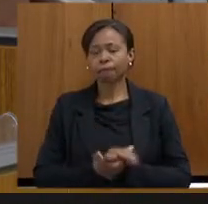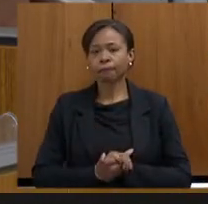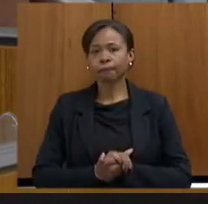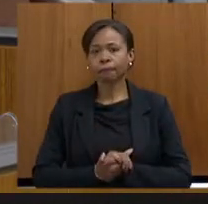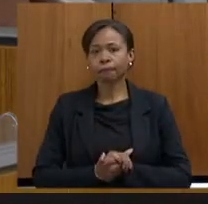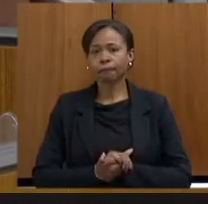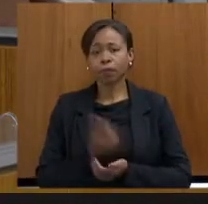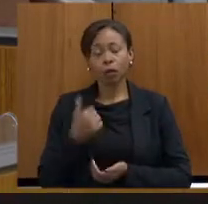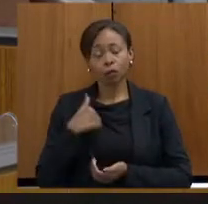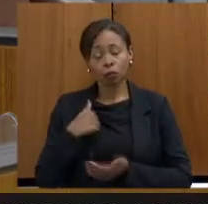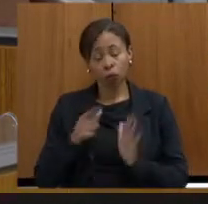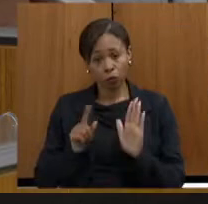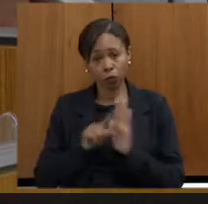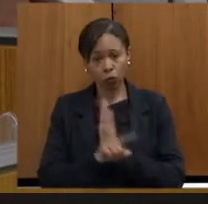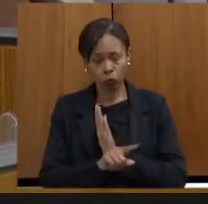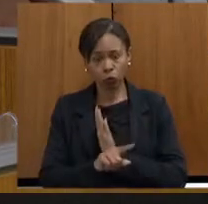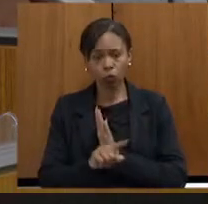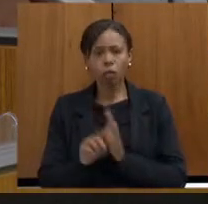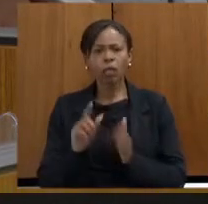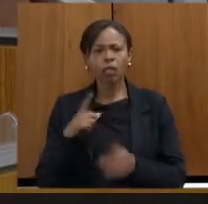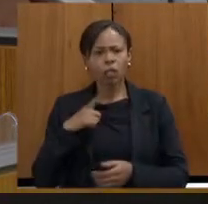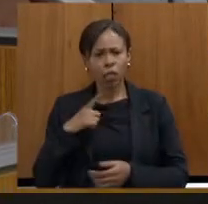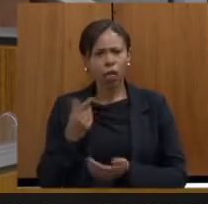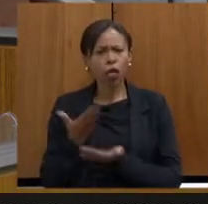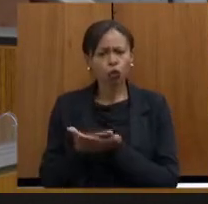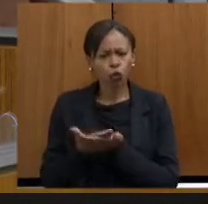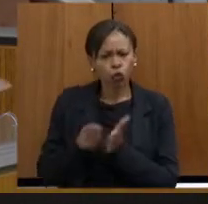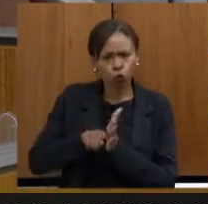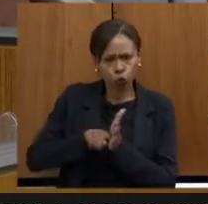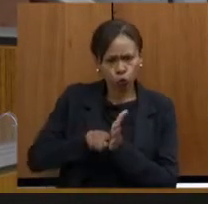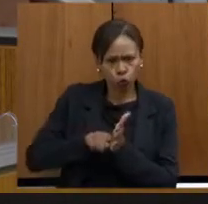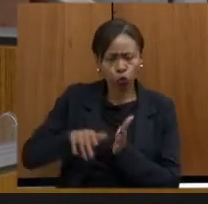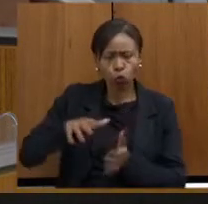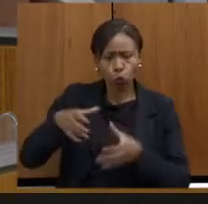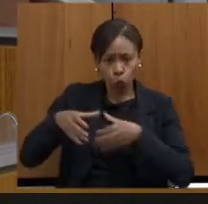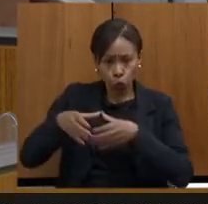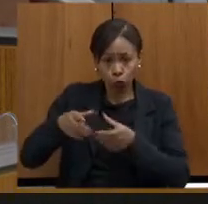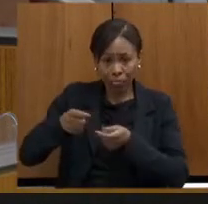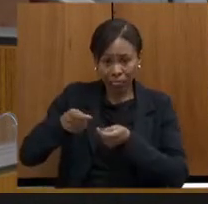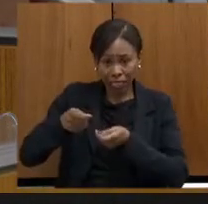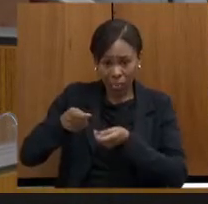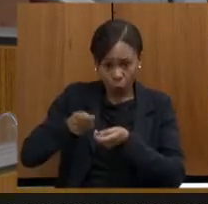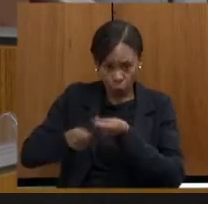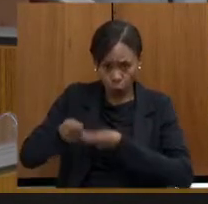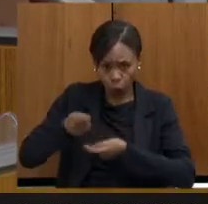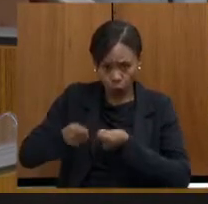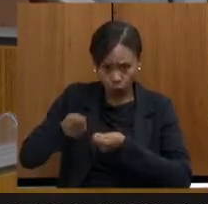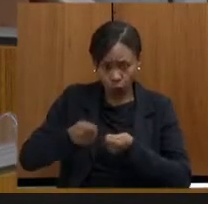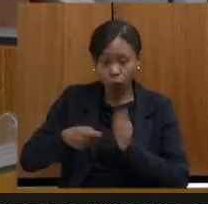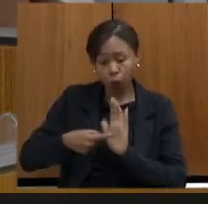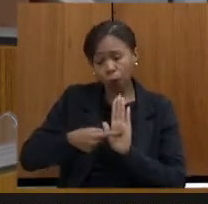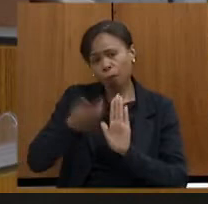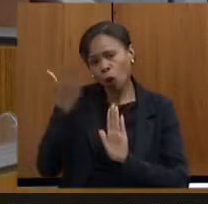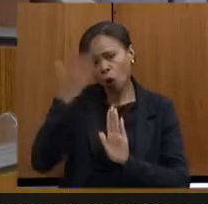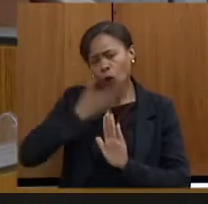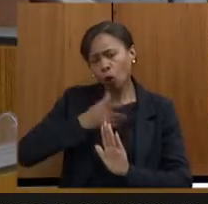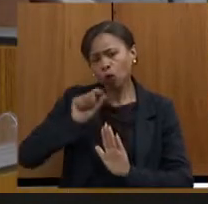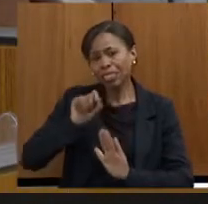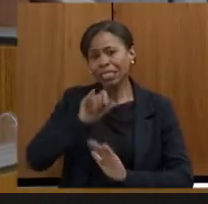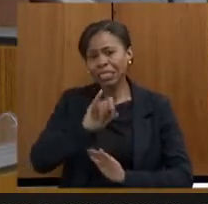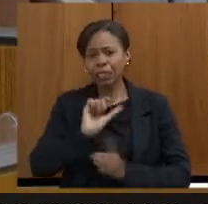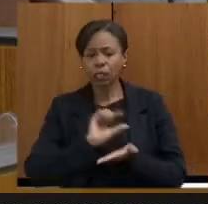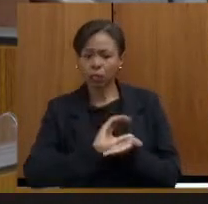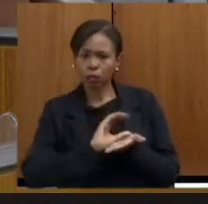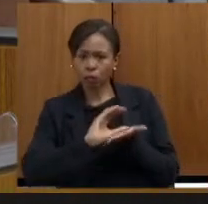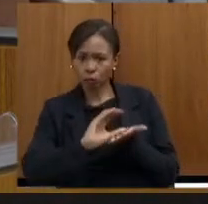Então, essa é a minha pergunta. Eu tenho aqui alguns estudos de economistas demonstrando que, se nós tivéssemos investido em um